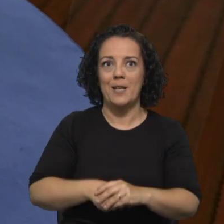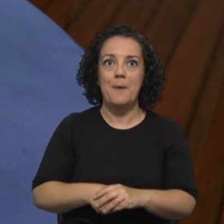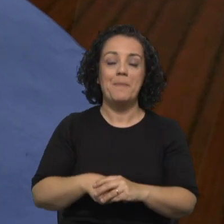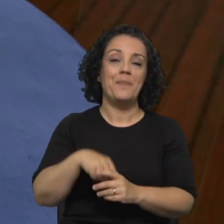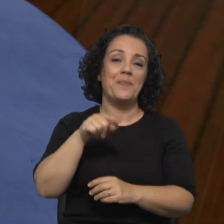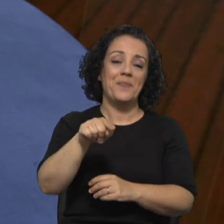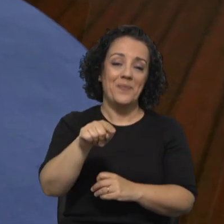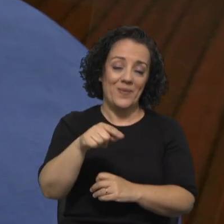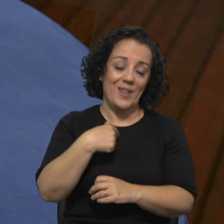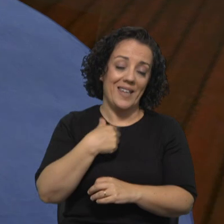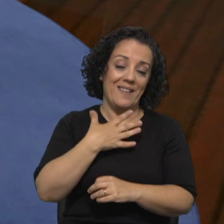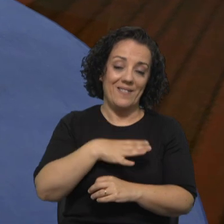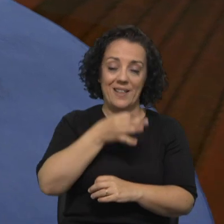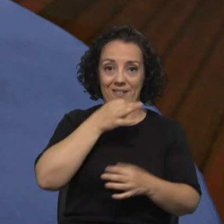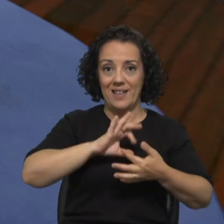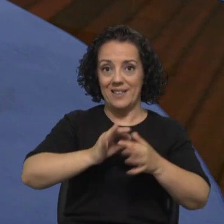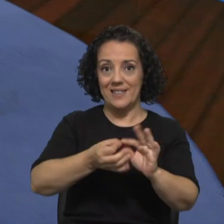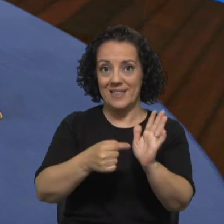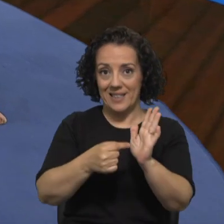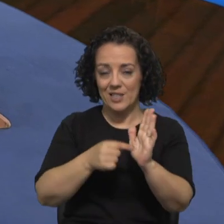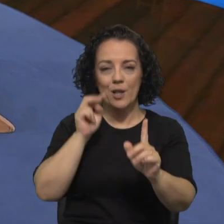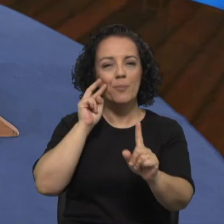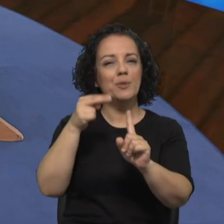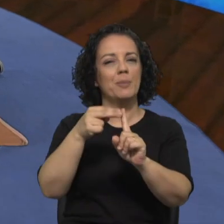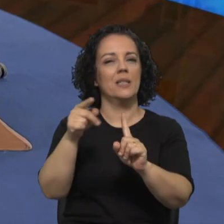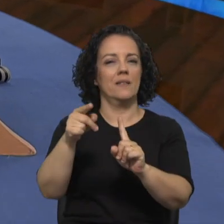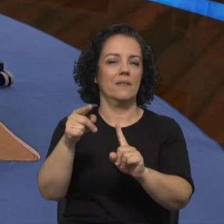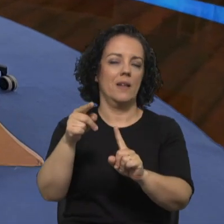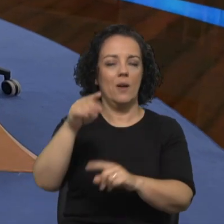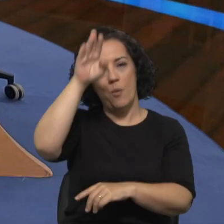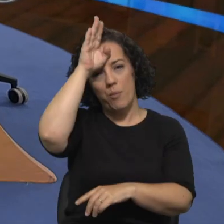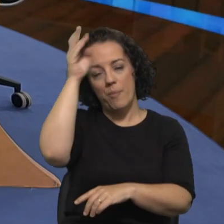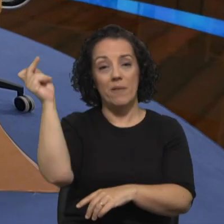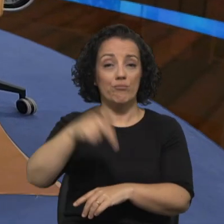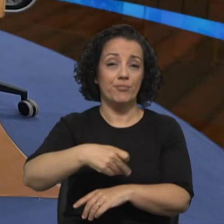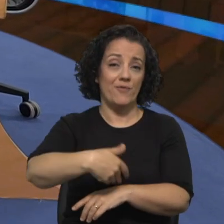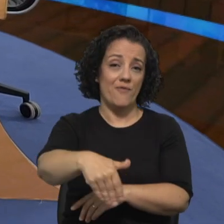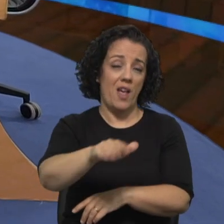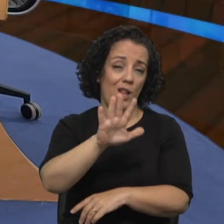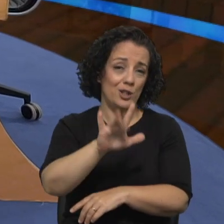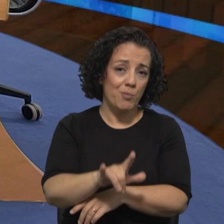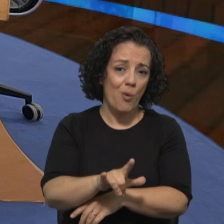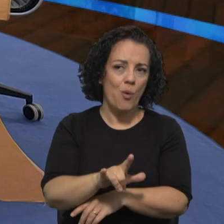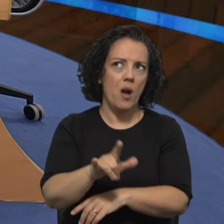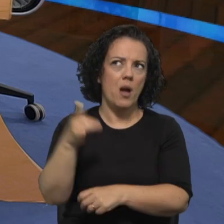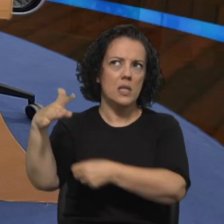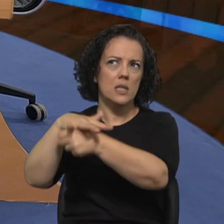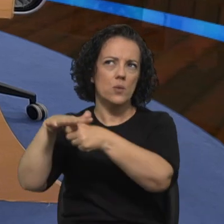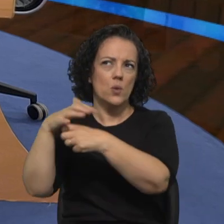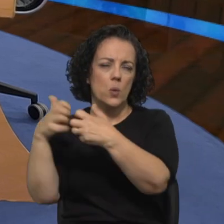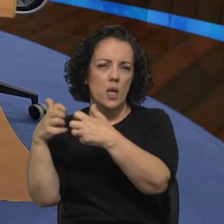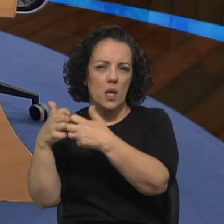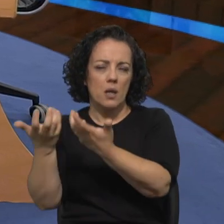que gostava que seguíssemos a perspectivar esta presença do Papa aqui em Lisboa, no contexto da guerra, que